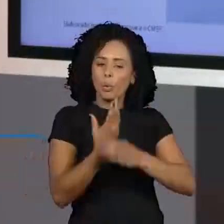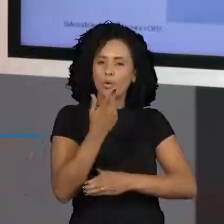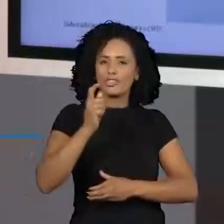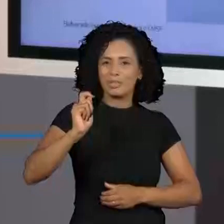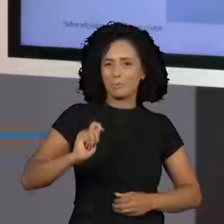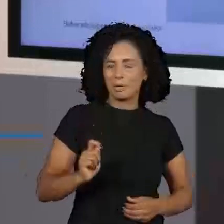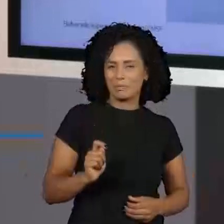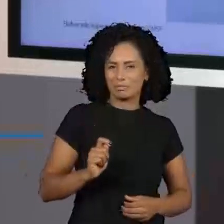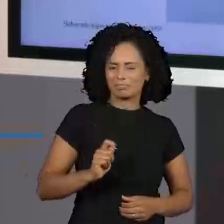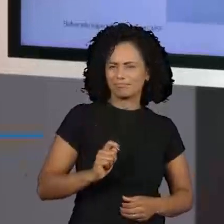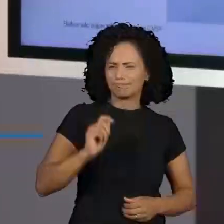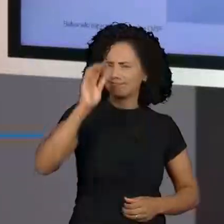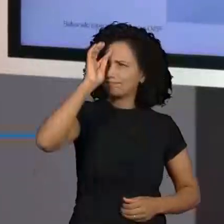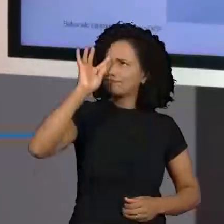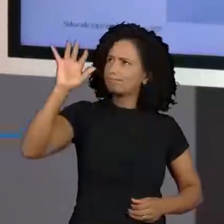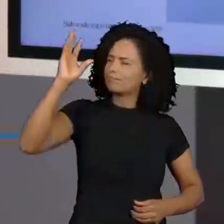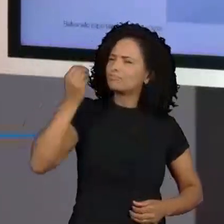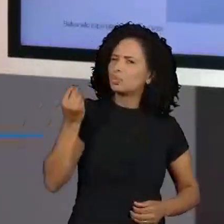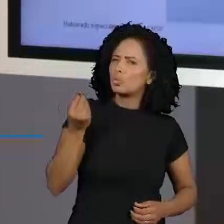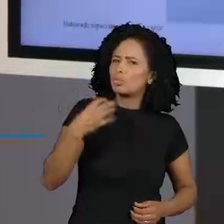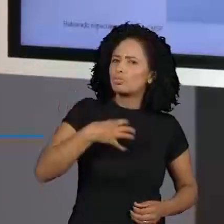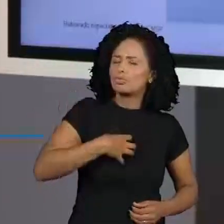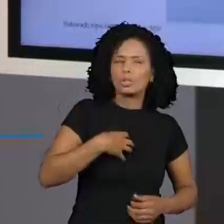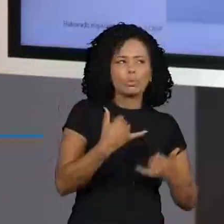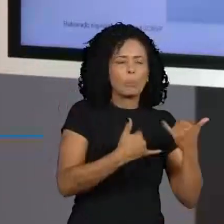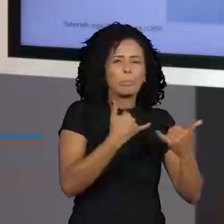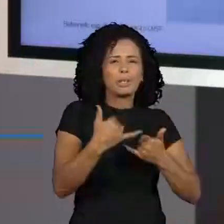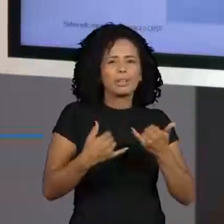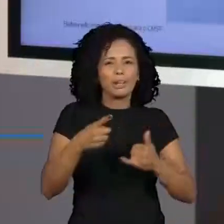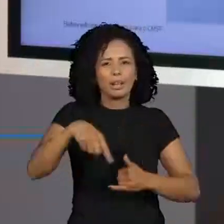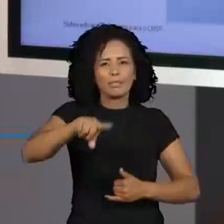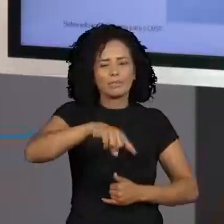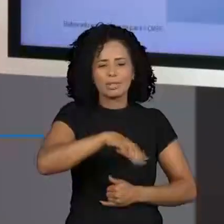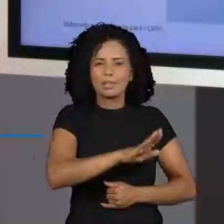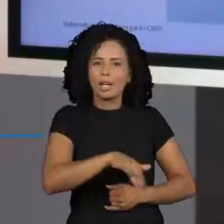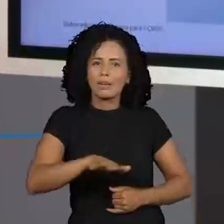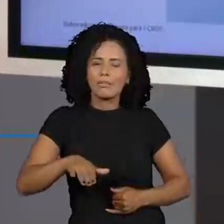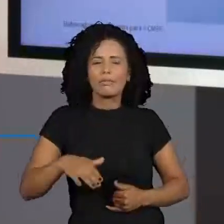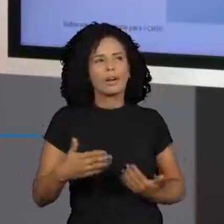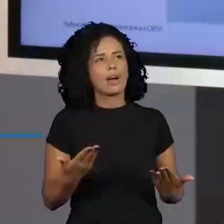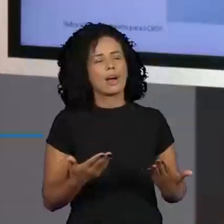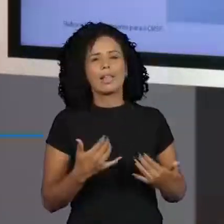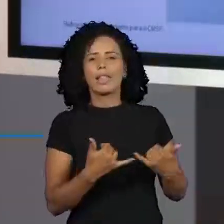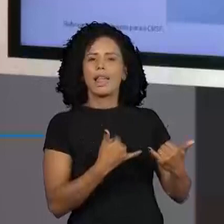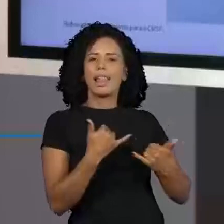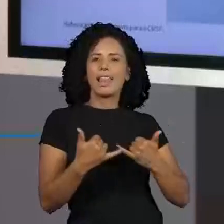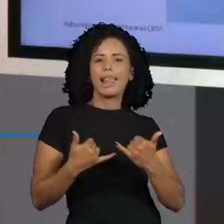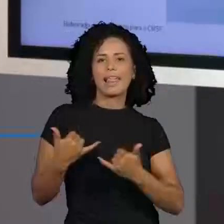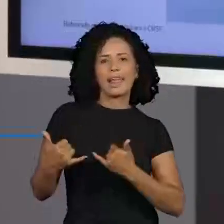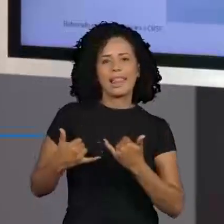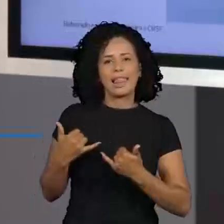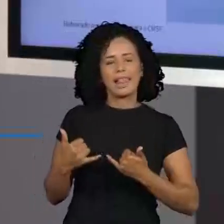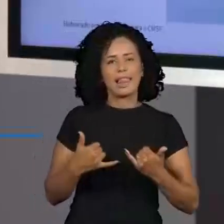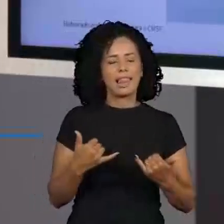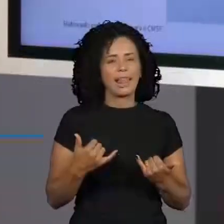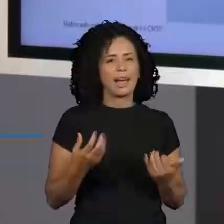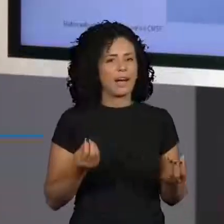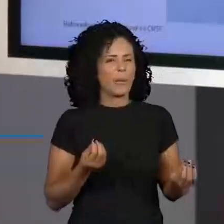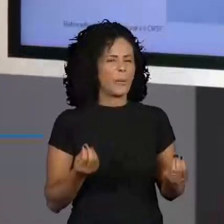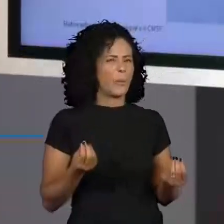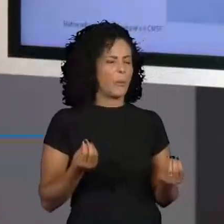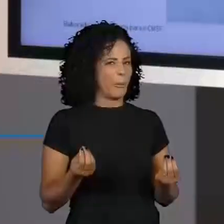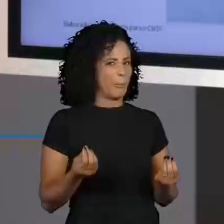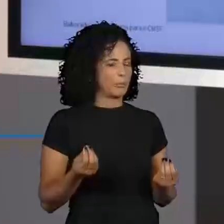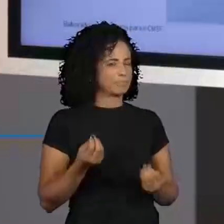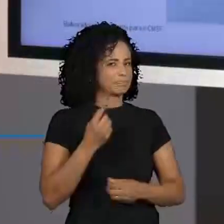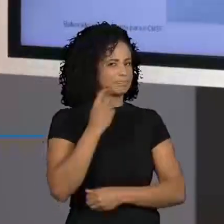já imaginaram os brinquedos que vocês têm costumes de brincar na infância de vocês, na nossa infância, na infância dos seus pais, dos seus avós,